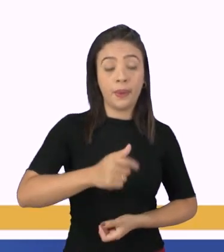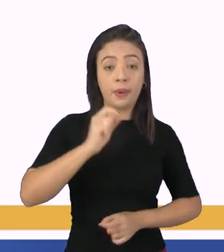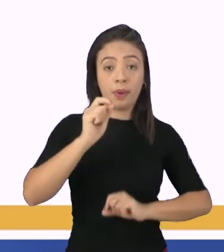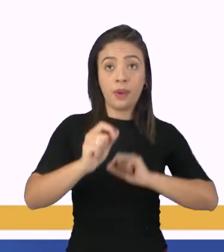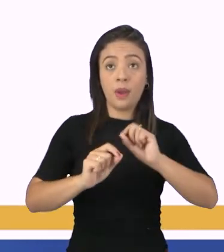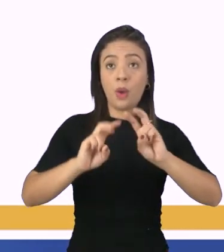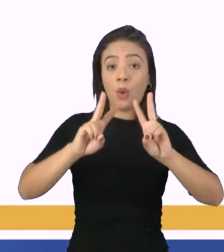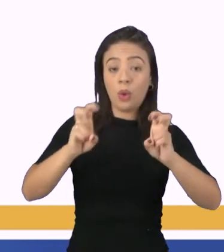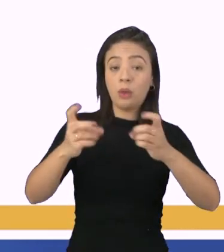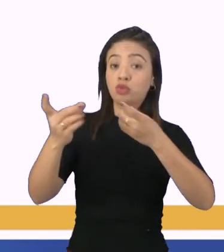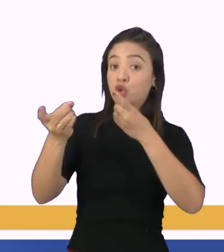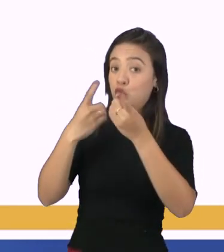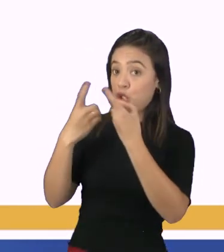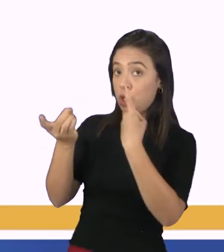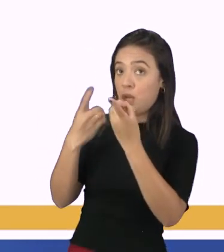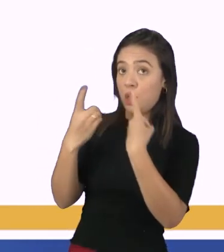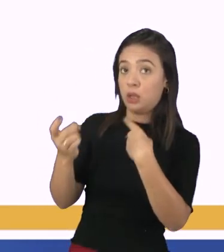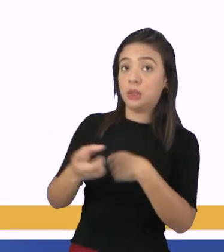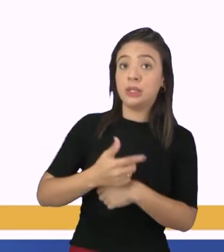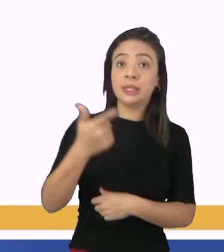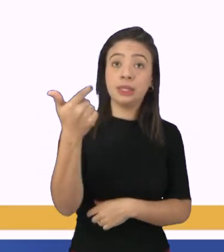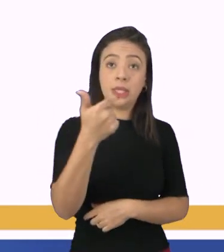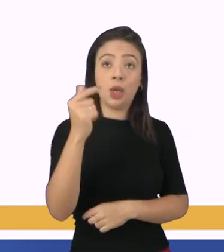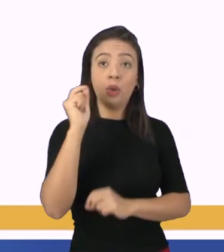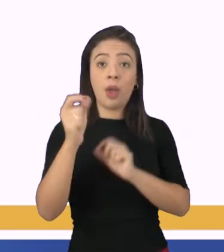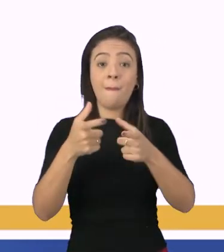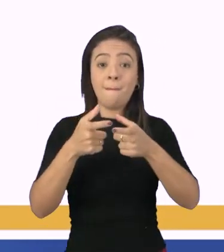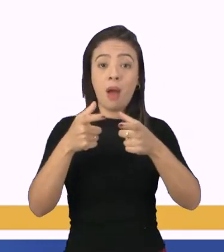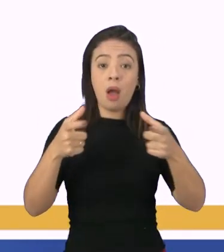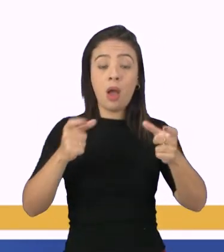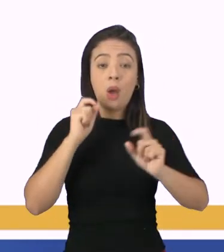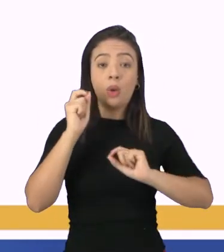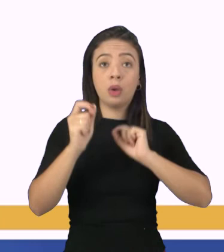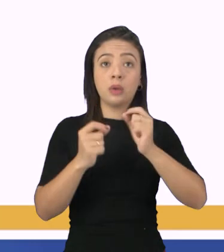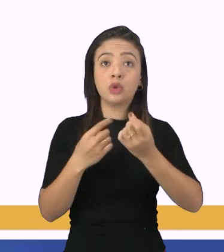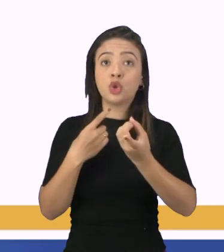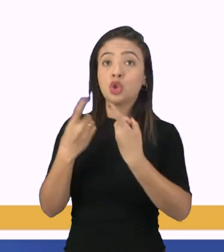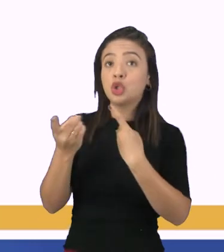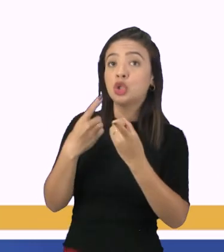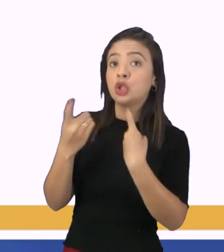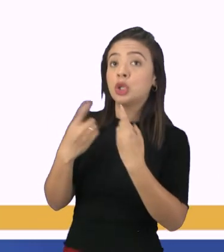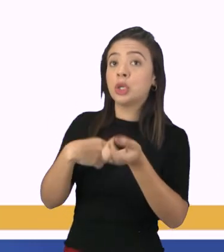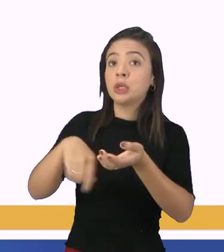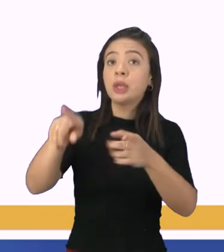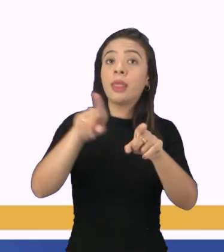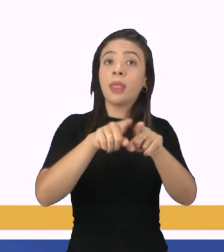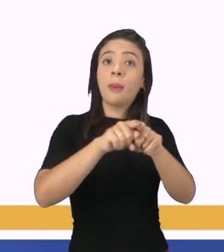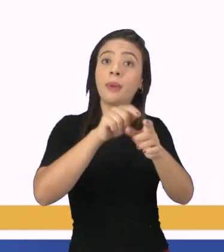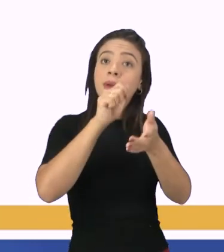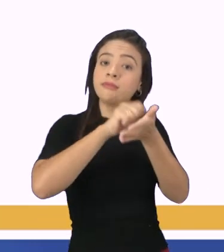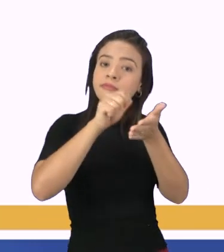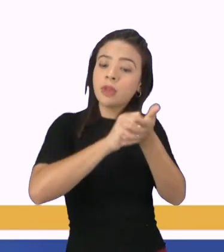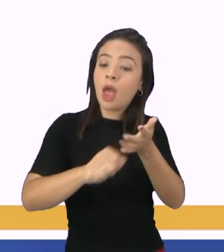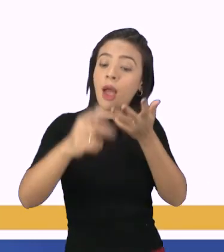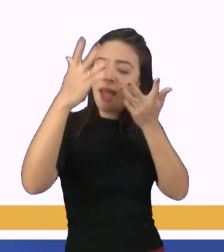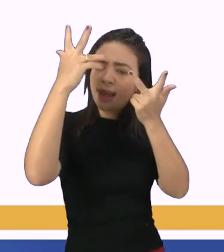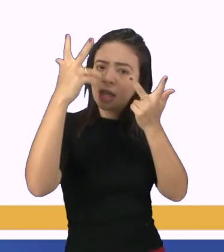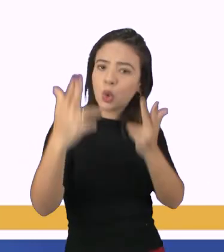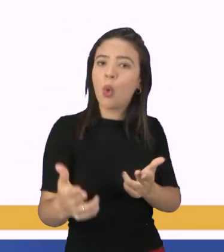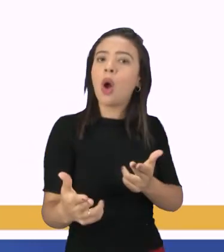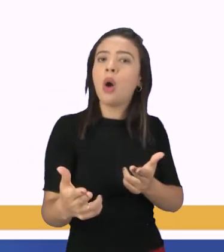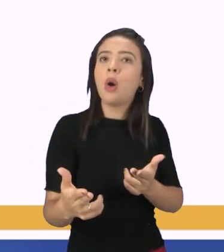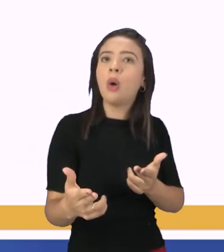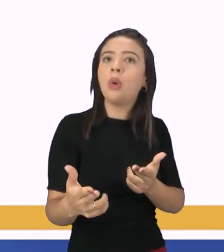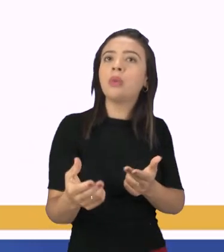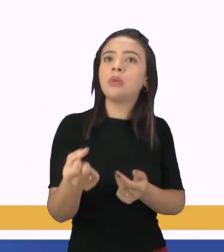de tratar-se de um diálogo, e a segunda, pois na maioria das vezes o diálogo é transcrito exatamente como